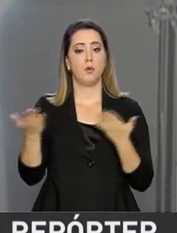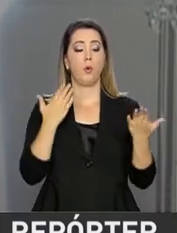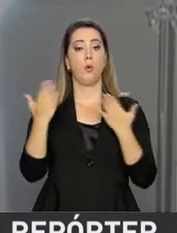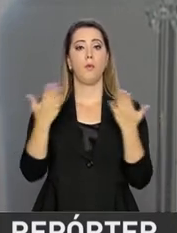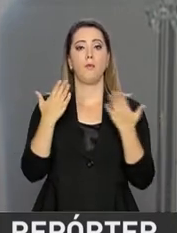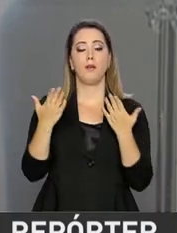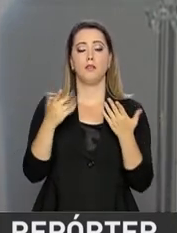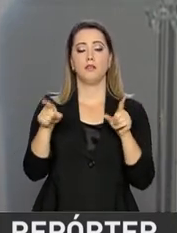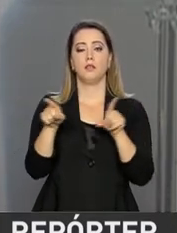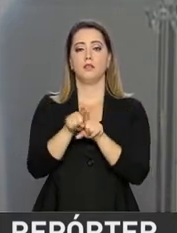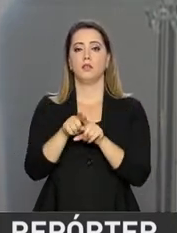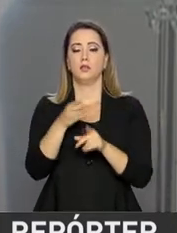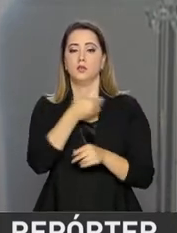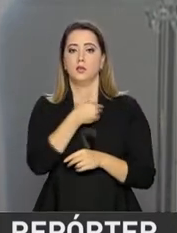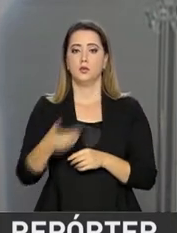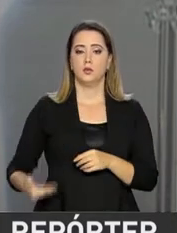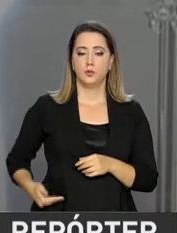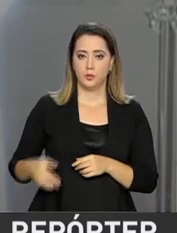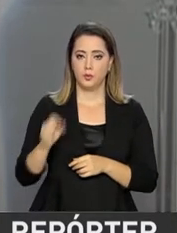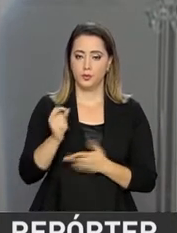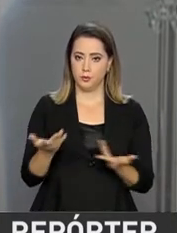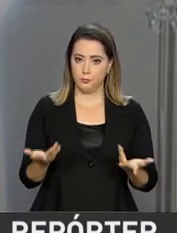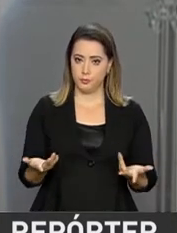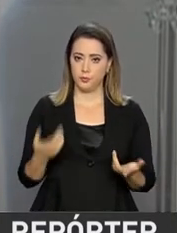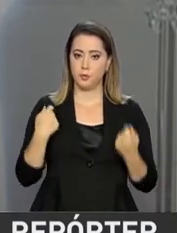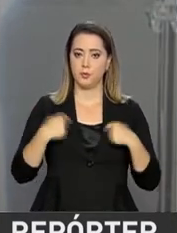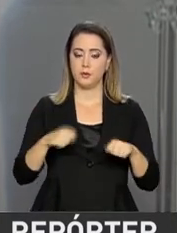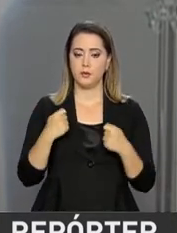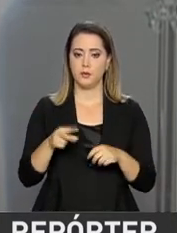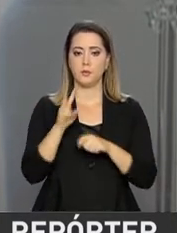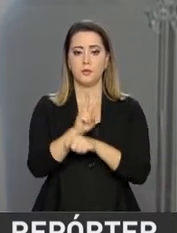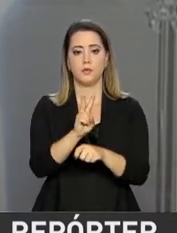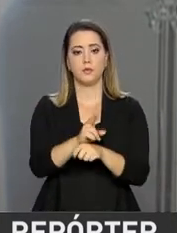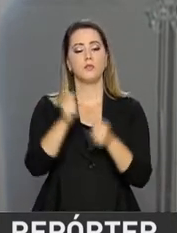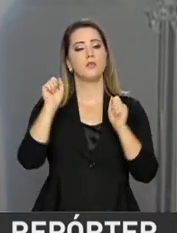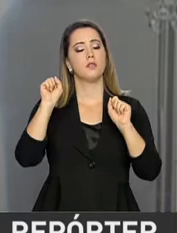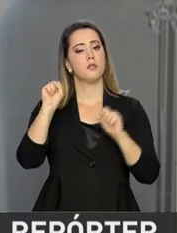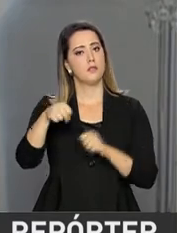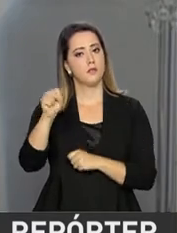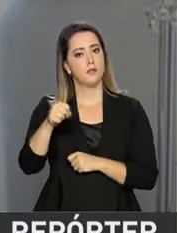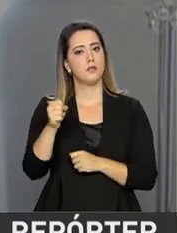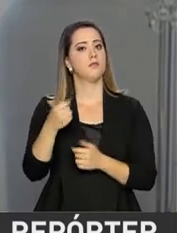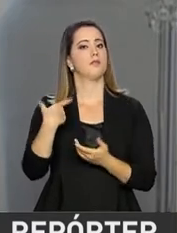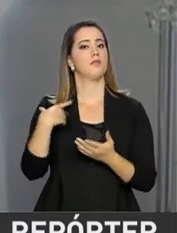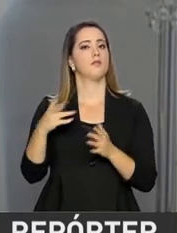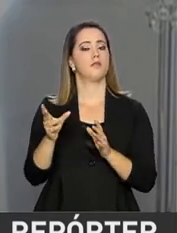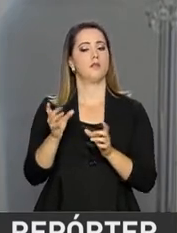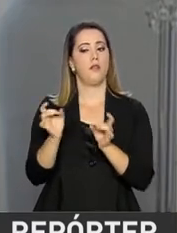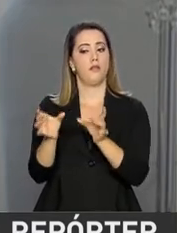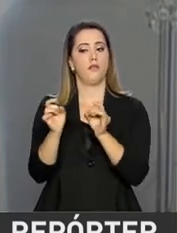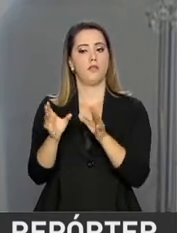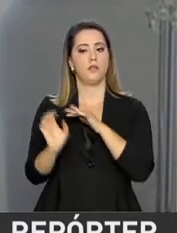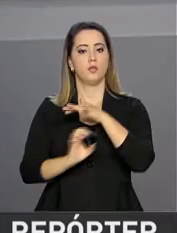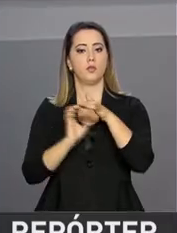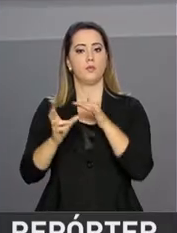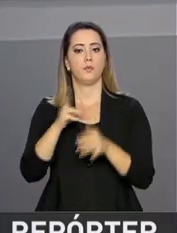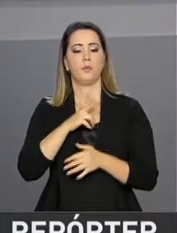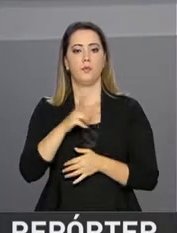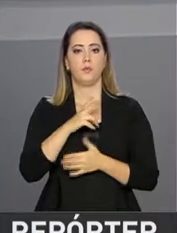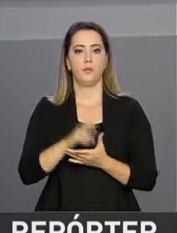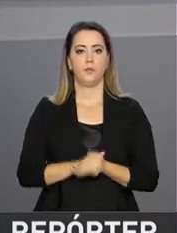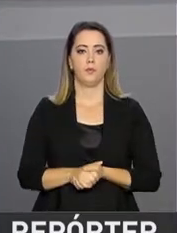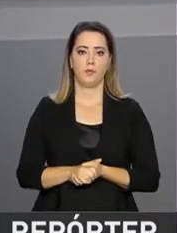então nós devemos fortemente defender sim as privatizações no nosso brasil